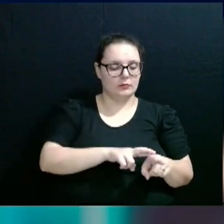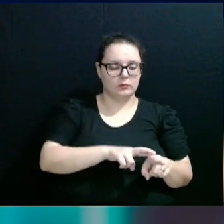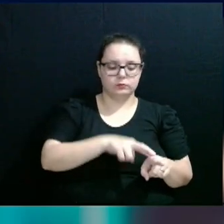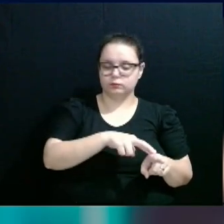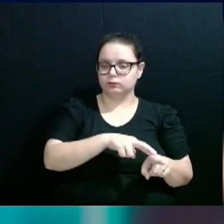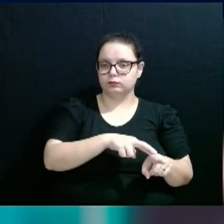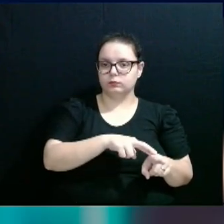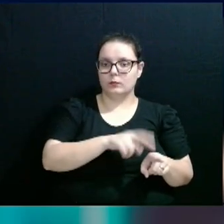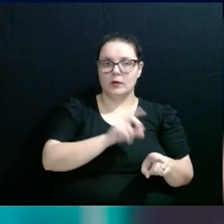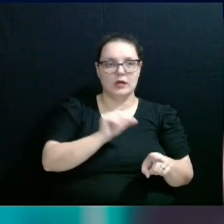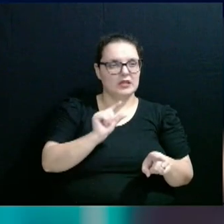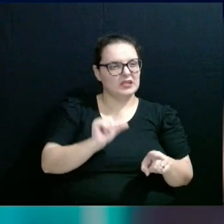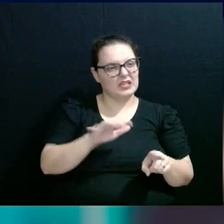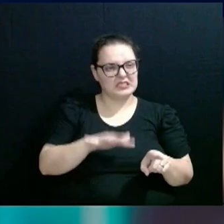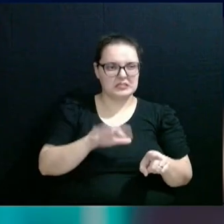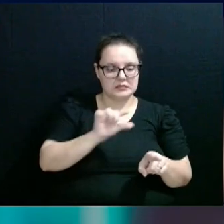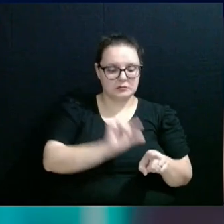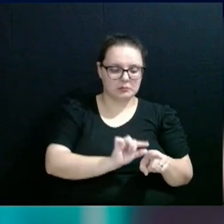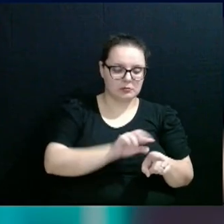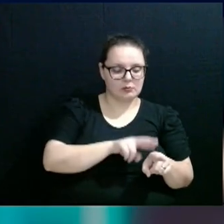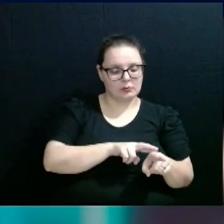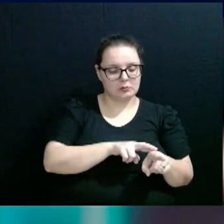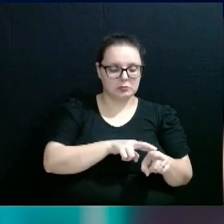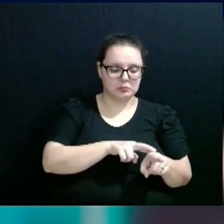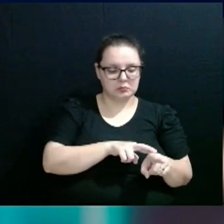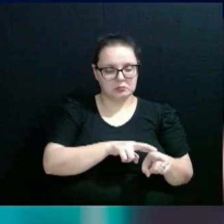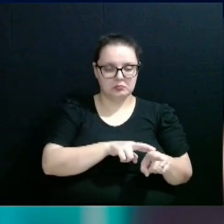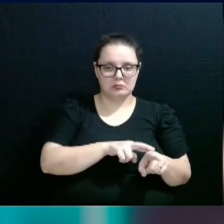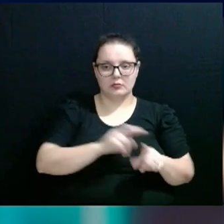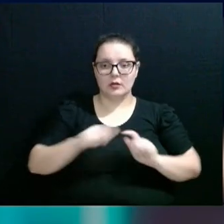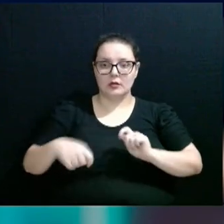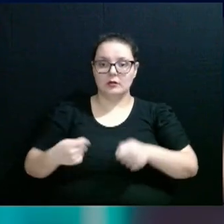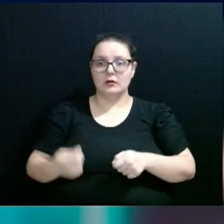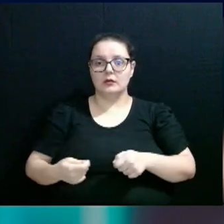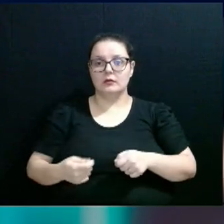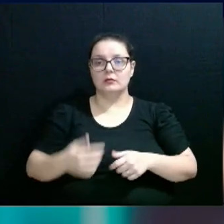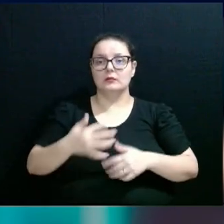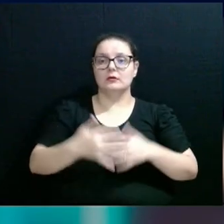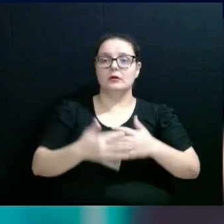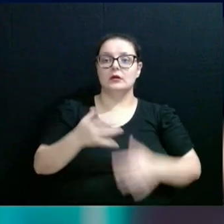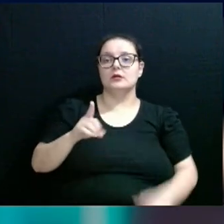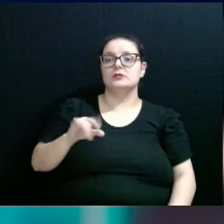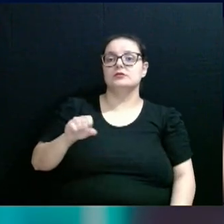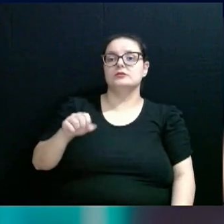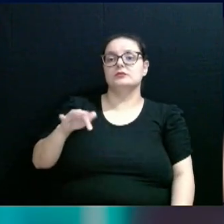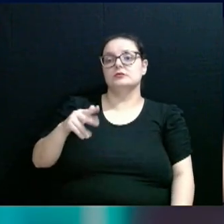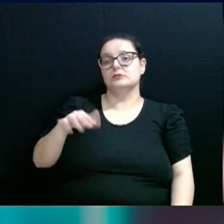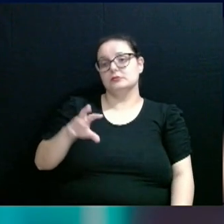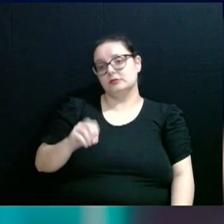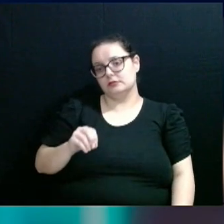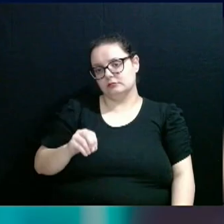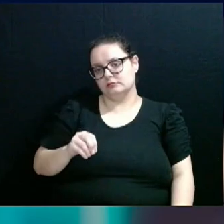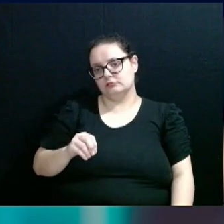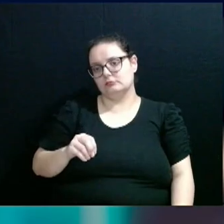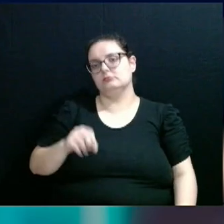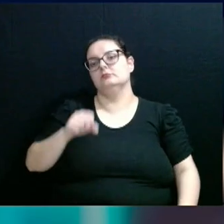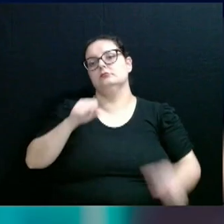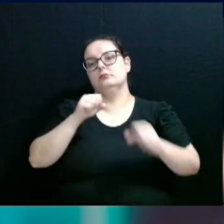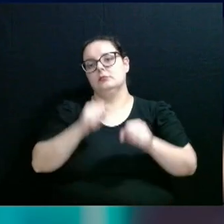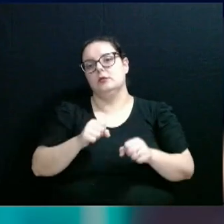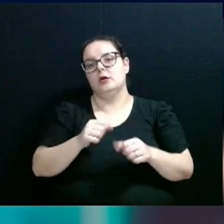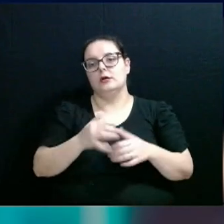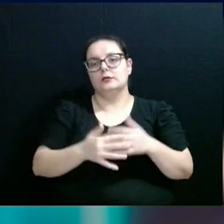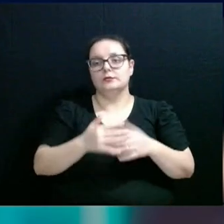tanto, e os sintomas são também decorrentes da obstrução. Então, ele pode ter uma obstrução por tumor